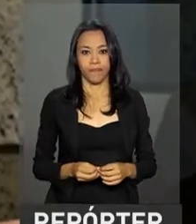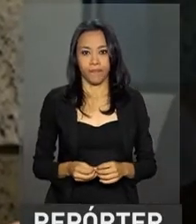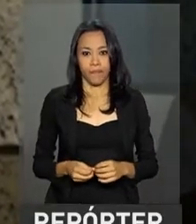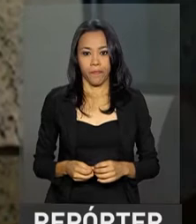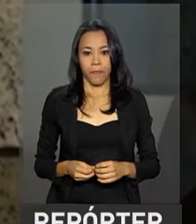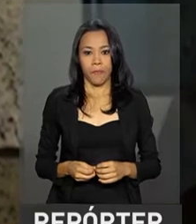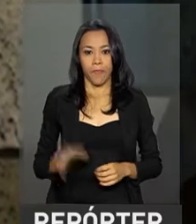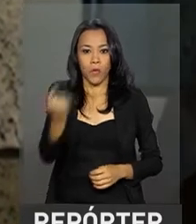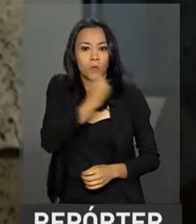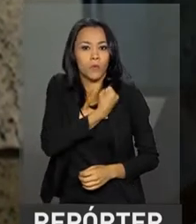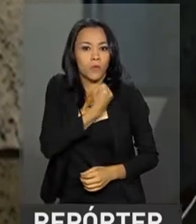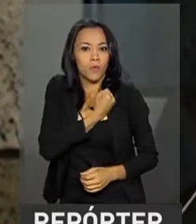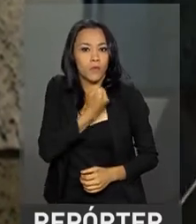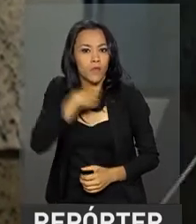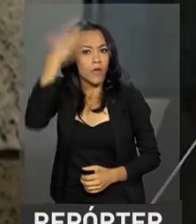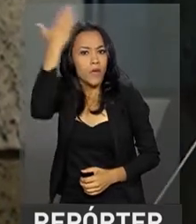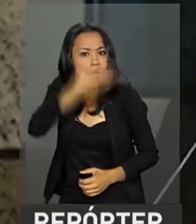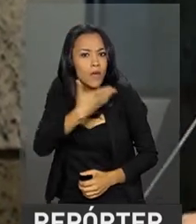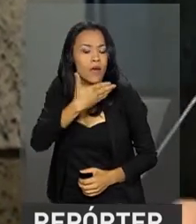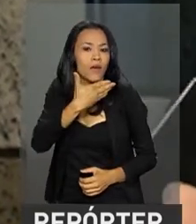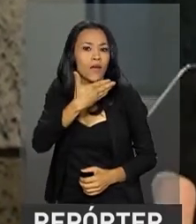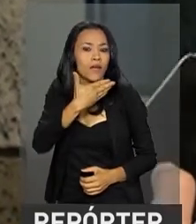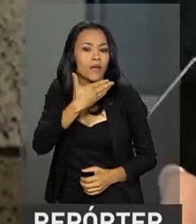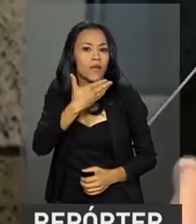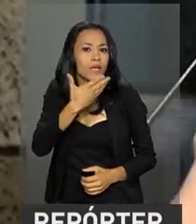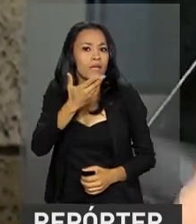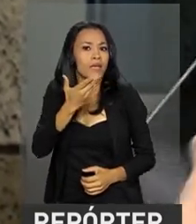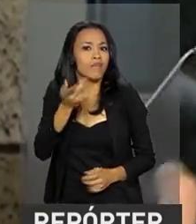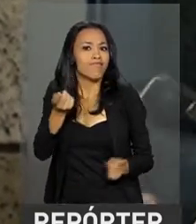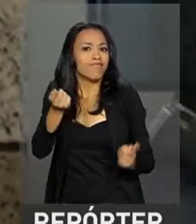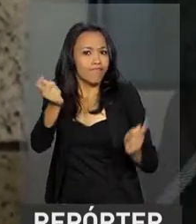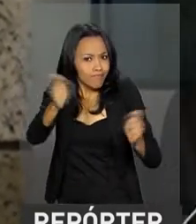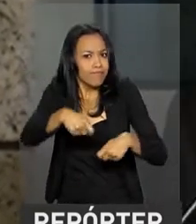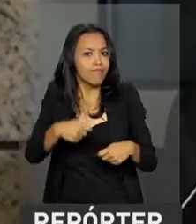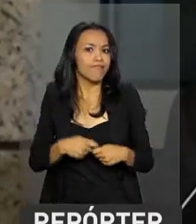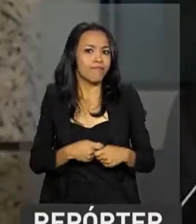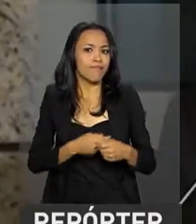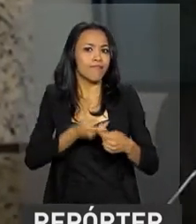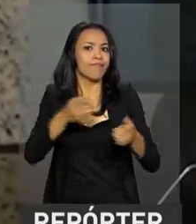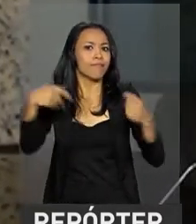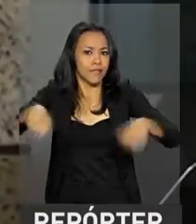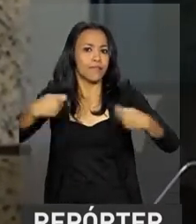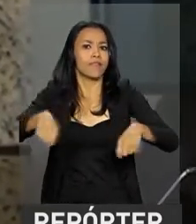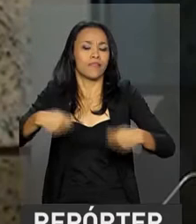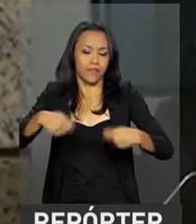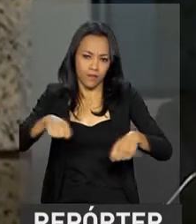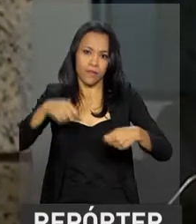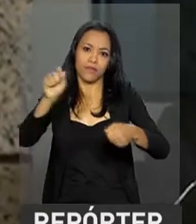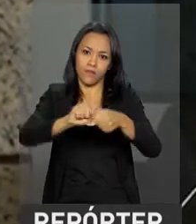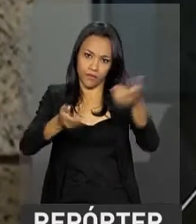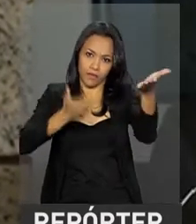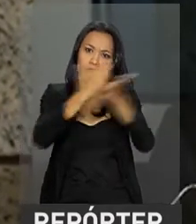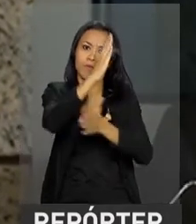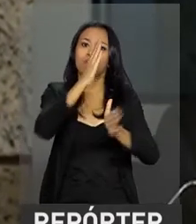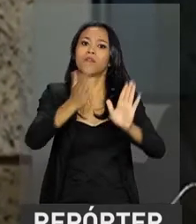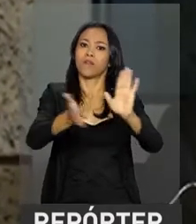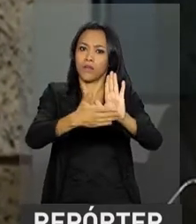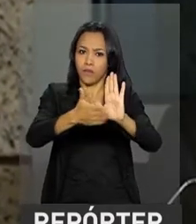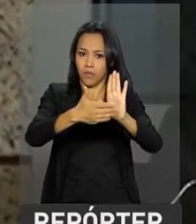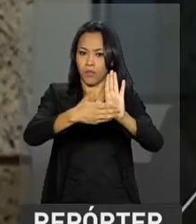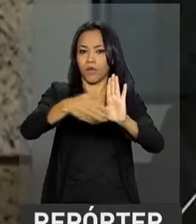os números indicam que a vaga na província inevitável ela terá que ser feito a questão é